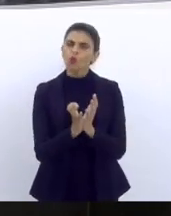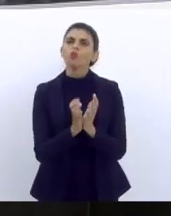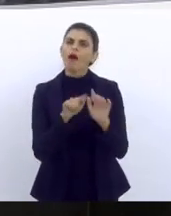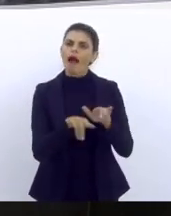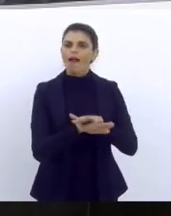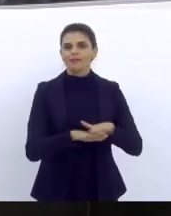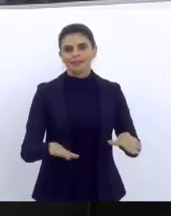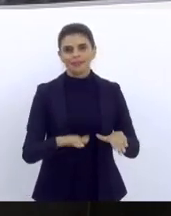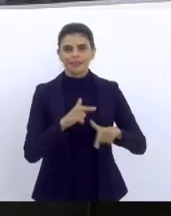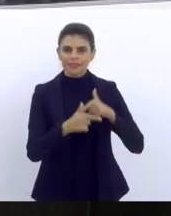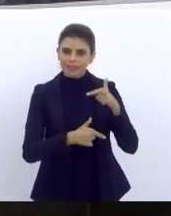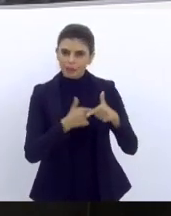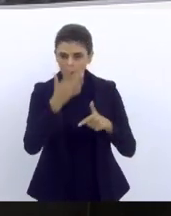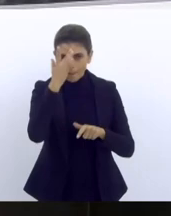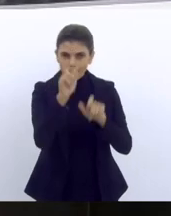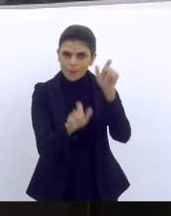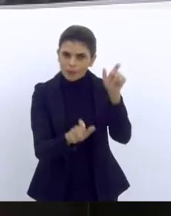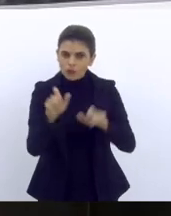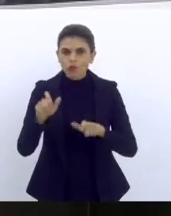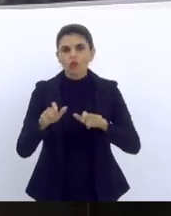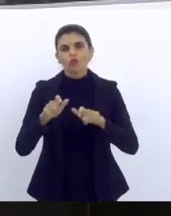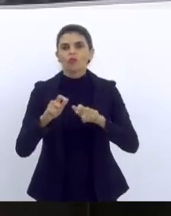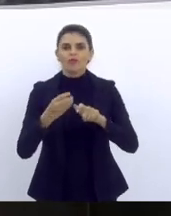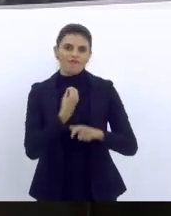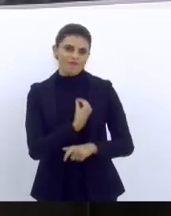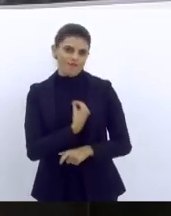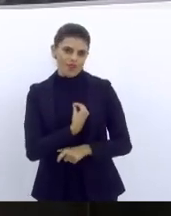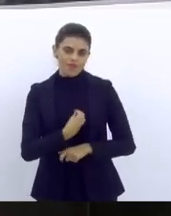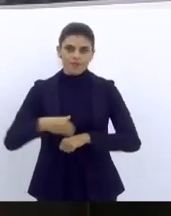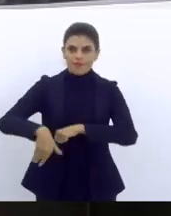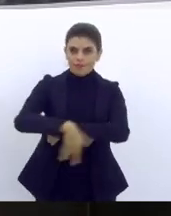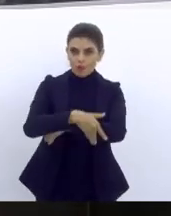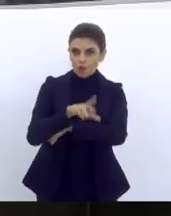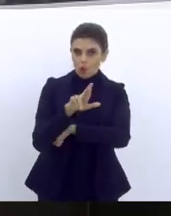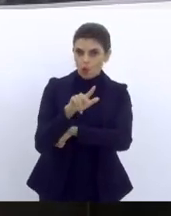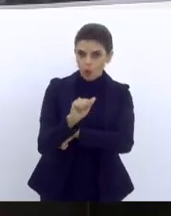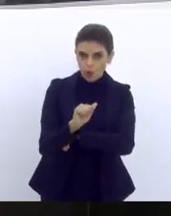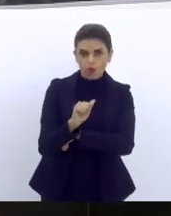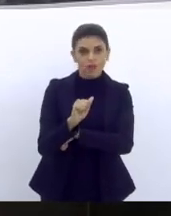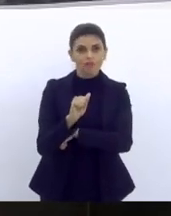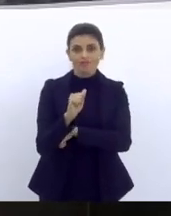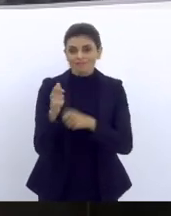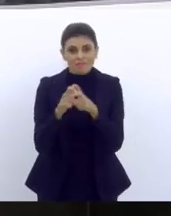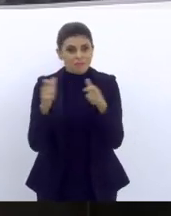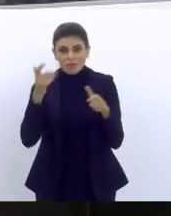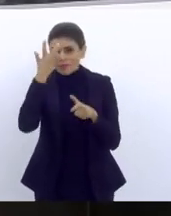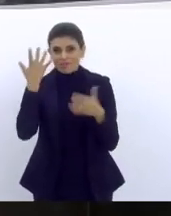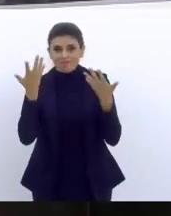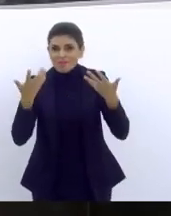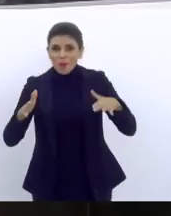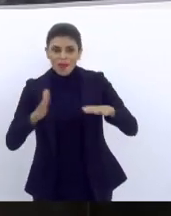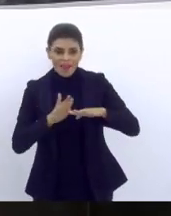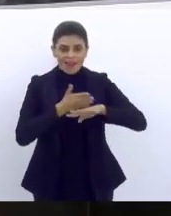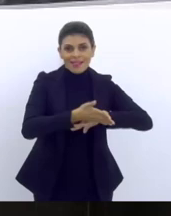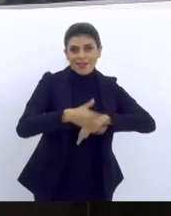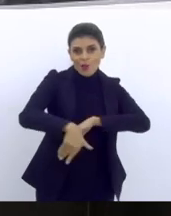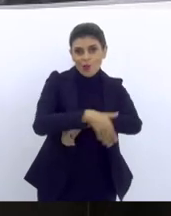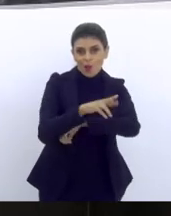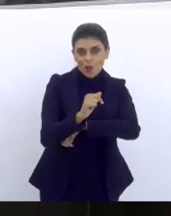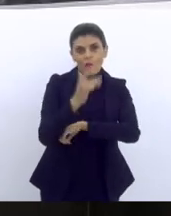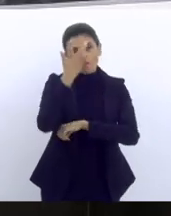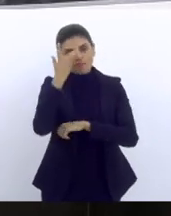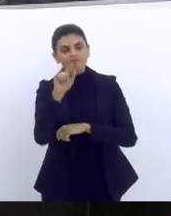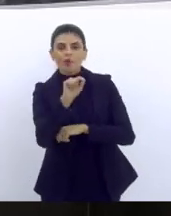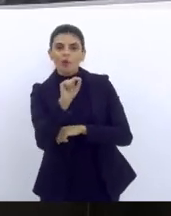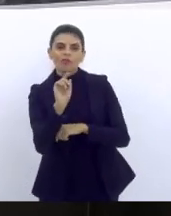Trabalhamos com pessoas em condições de ruas e vamos onde ninguém quer ir. Fazemos o que ninguém quer fazer, vamos lá dar um